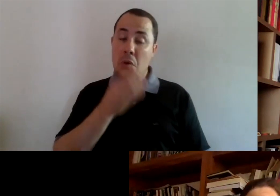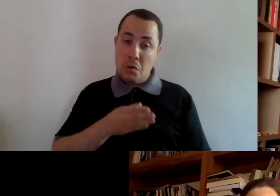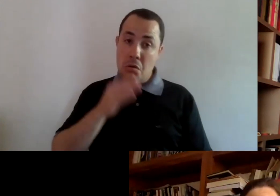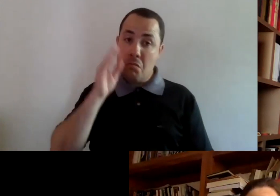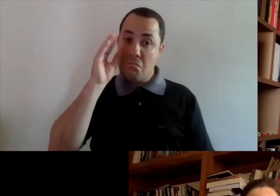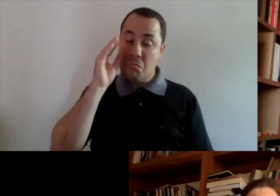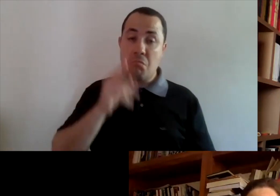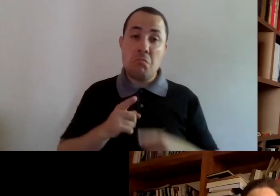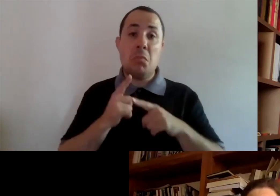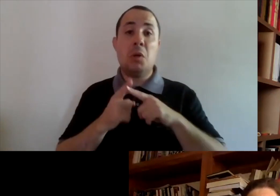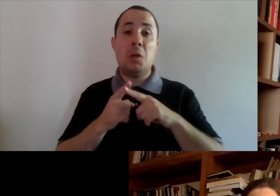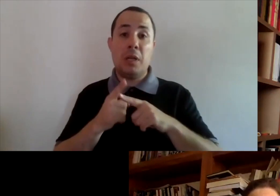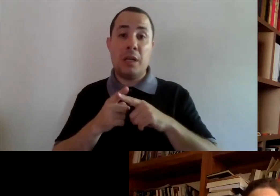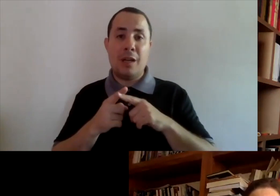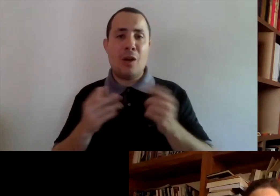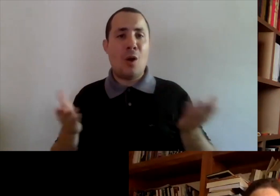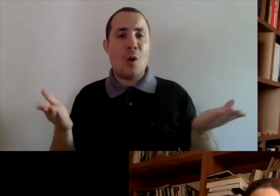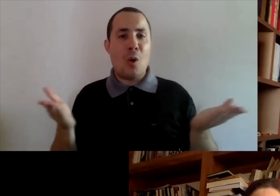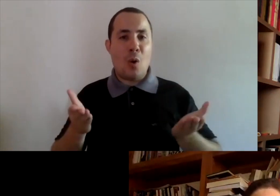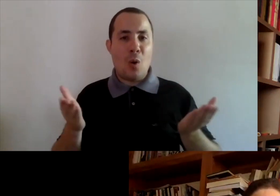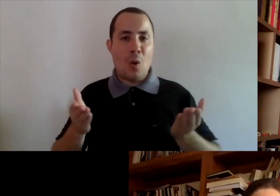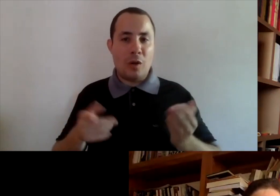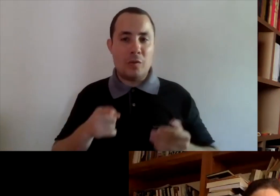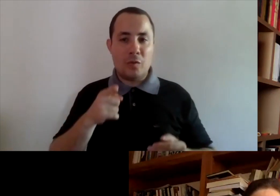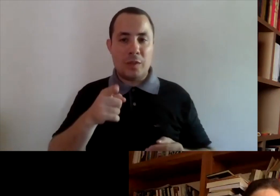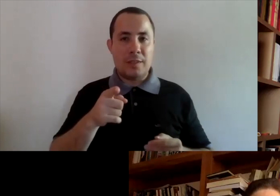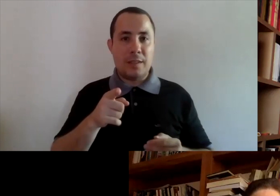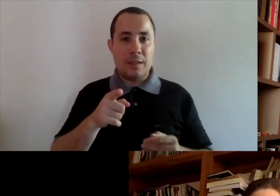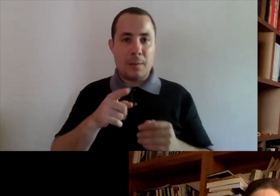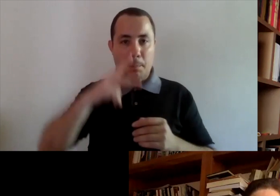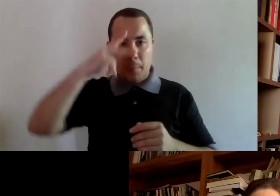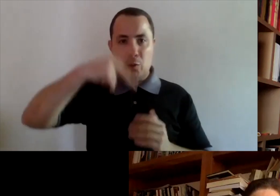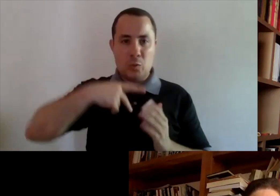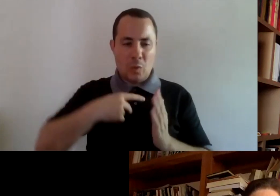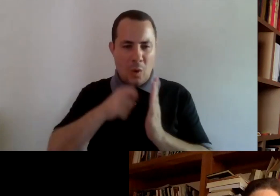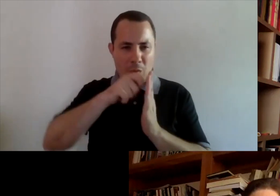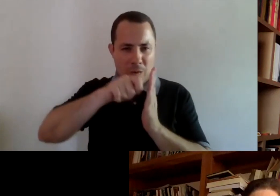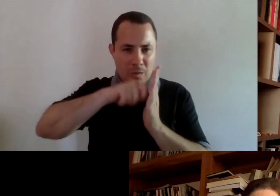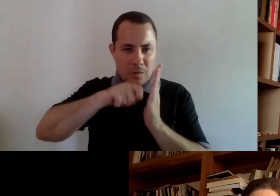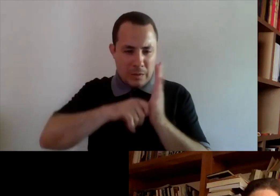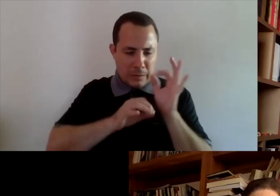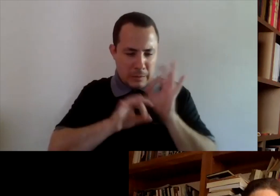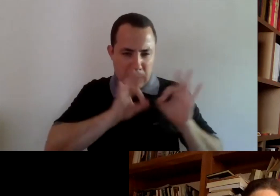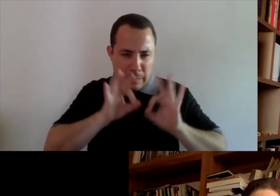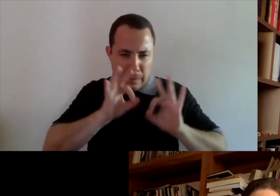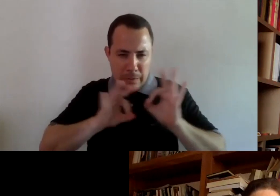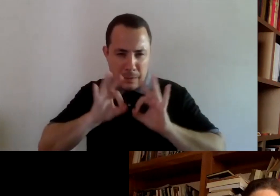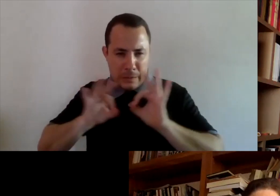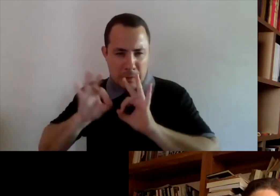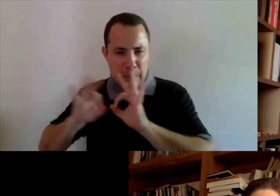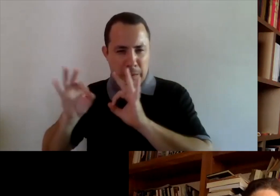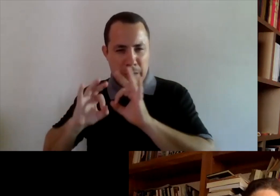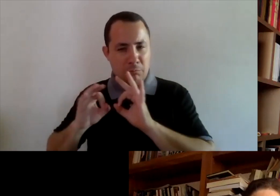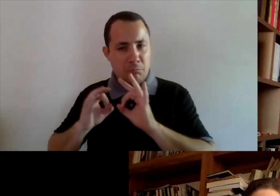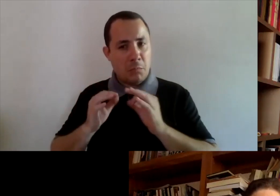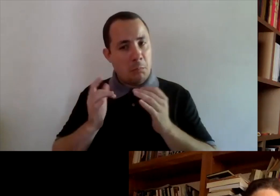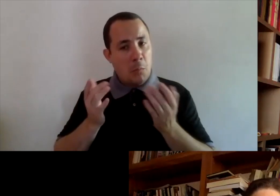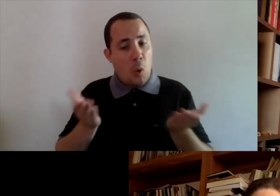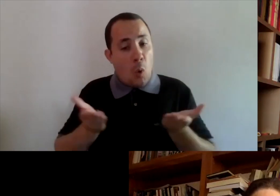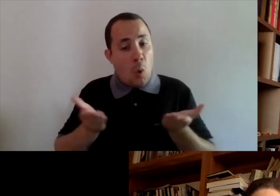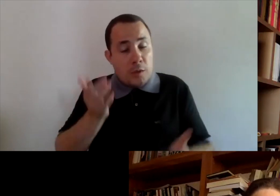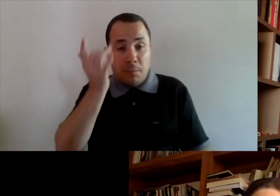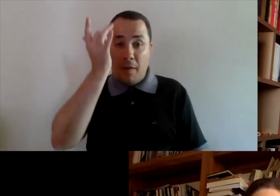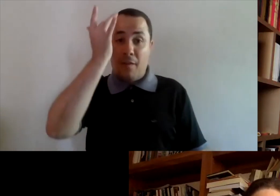a facilidade para você fazer o próprio livro aumentou demais. Além, se a pessoa tiver talento para ela mesma fazer, as ferramentas estão